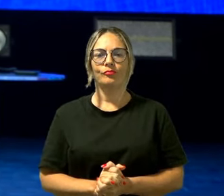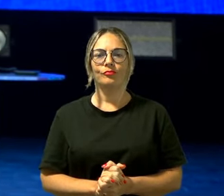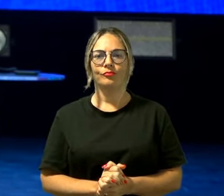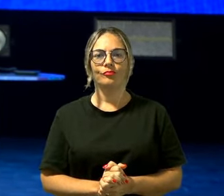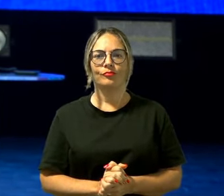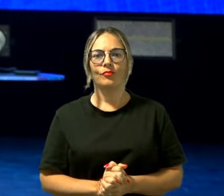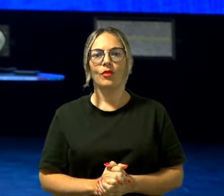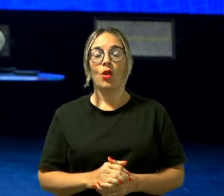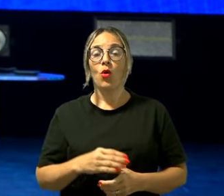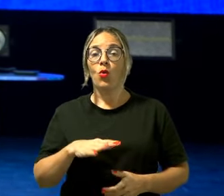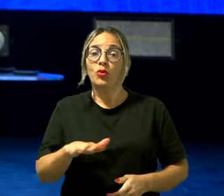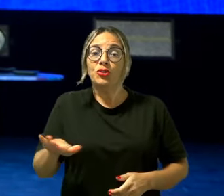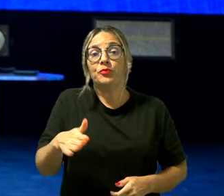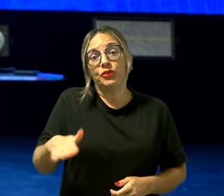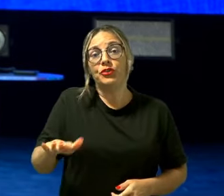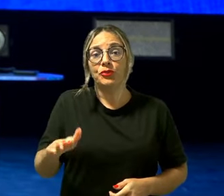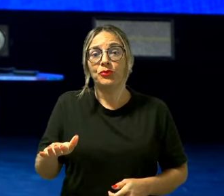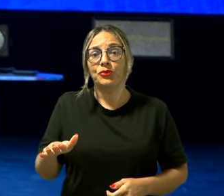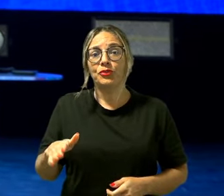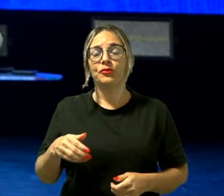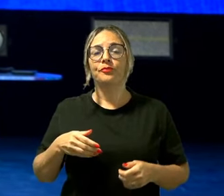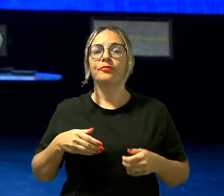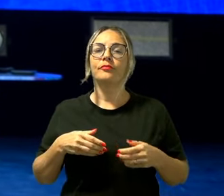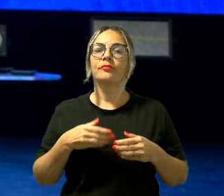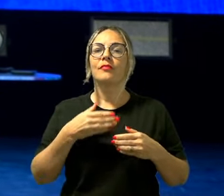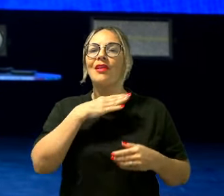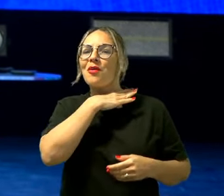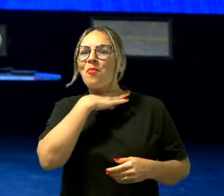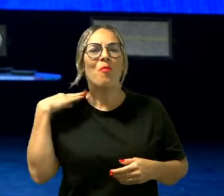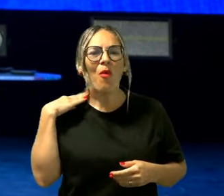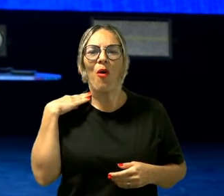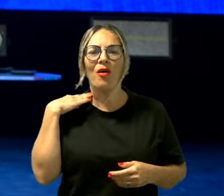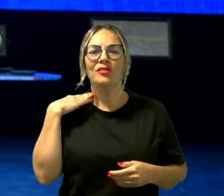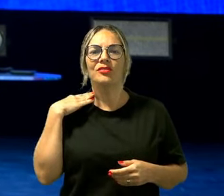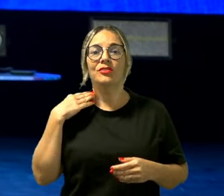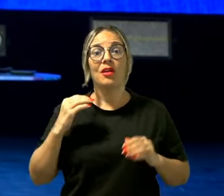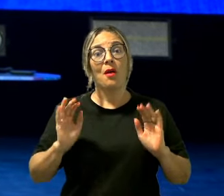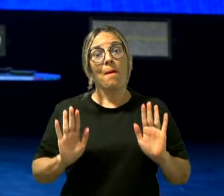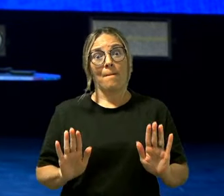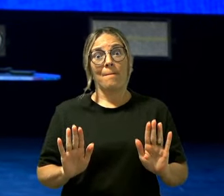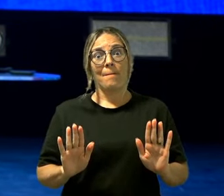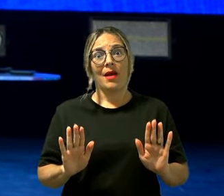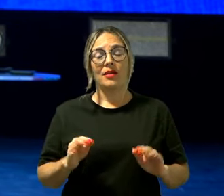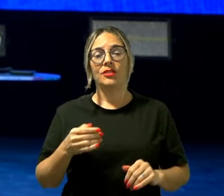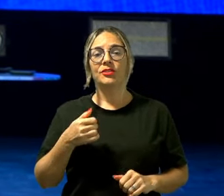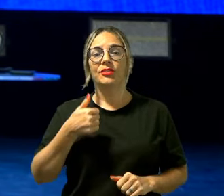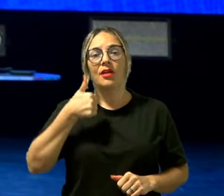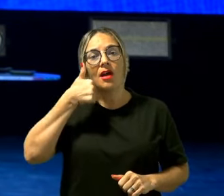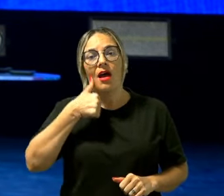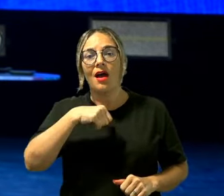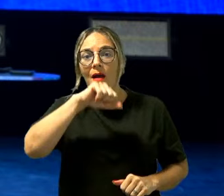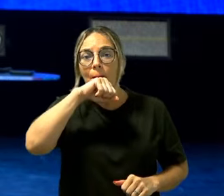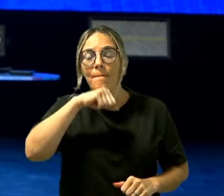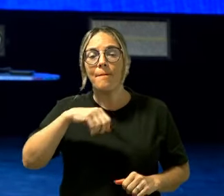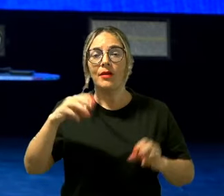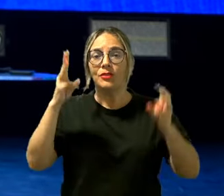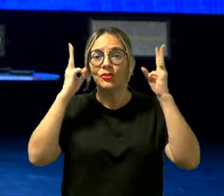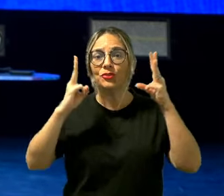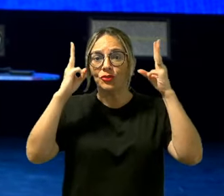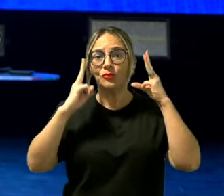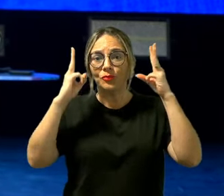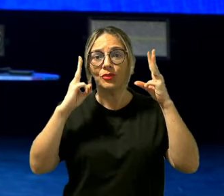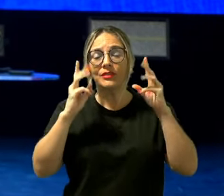sendo mortos e ela estava grávida. Com certeza, irmão, não era o melhor momento para engravidar.